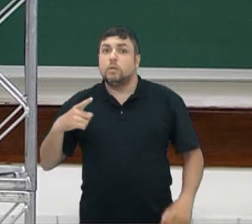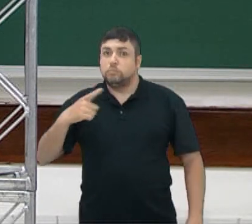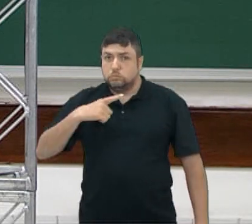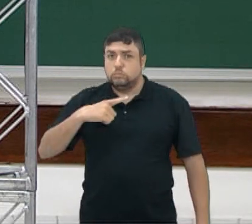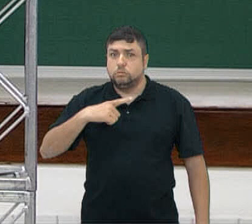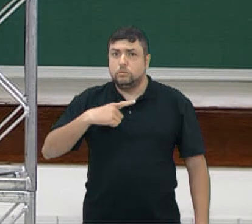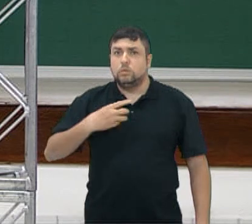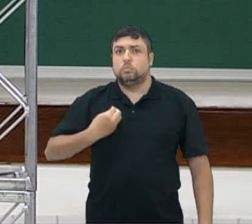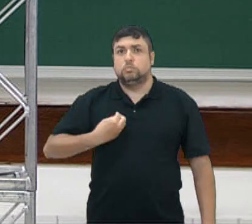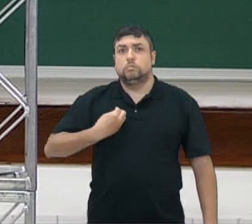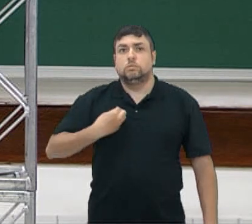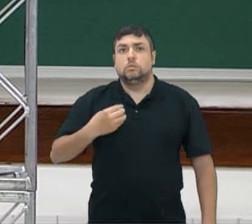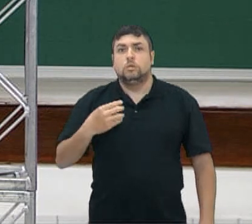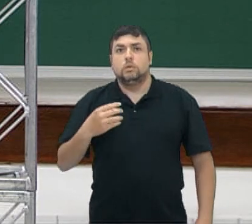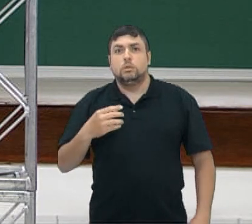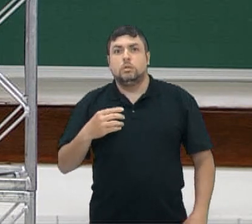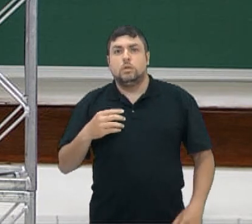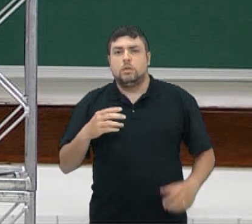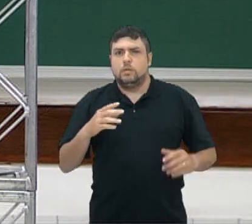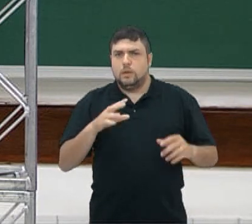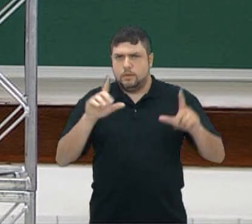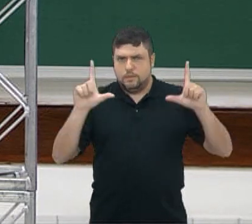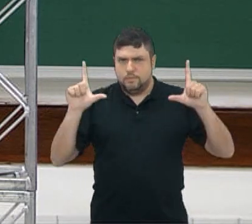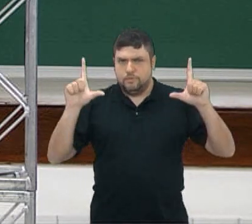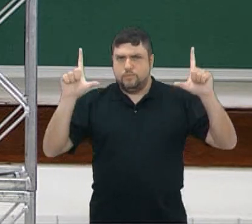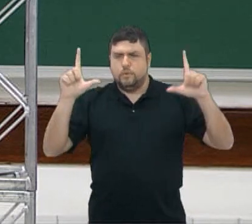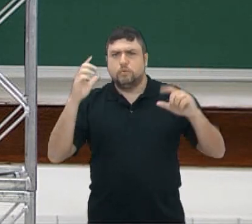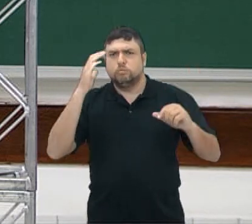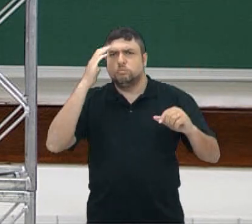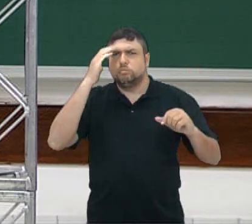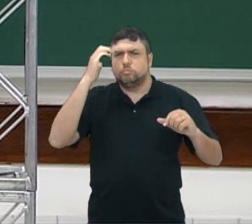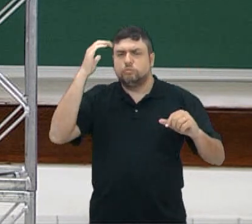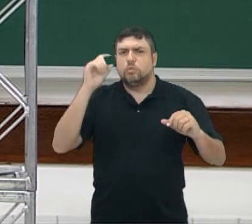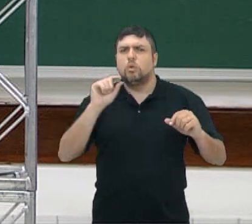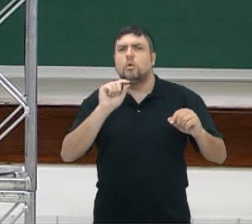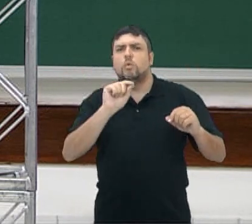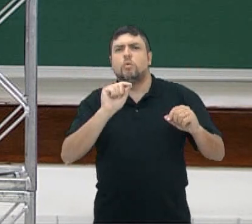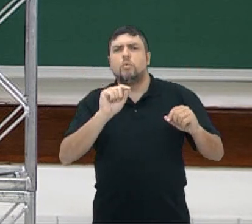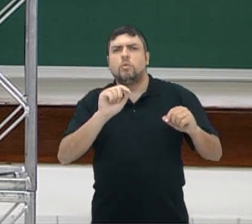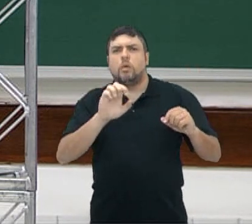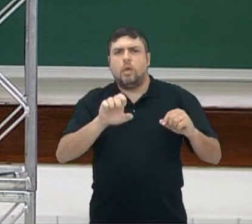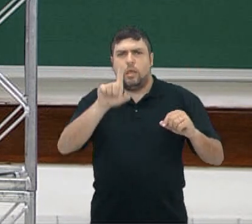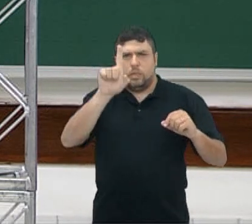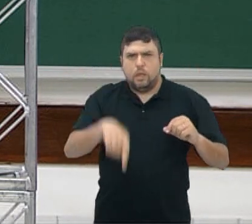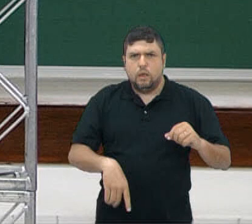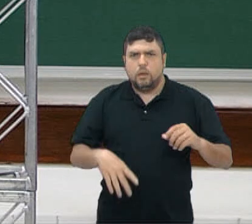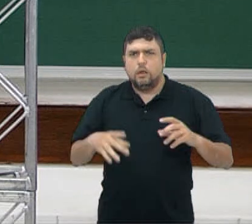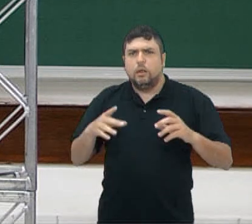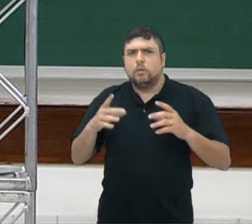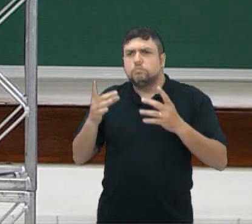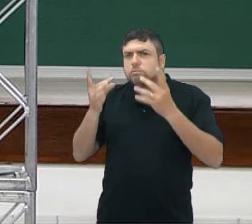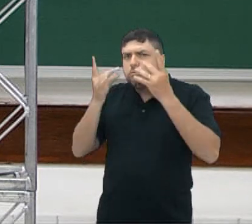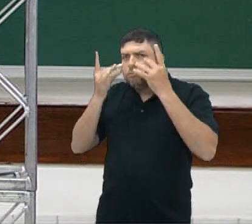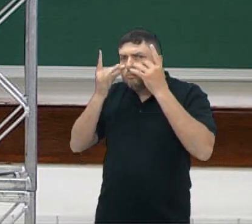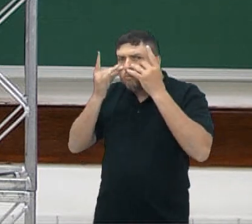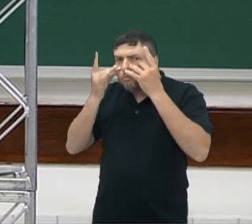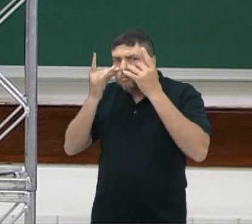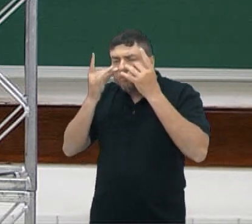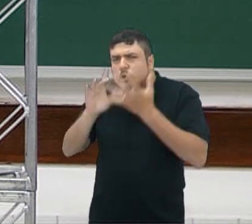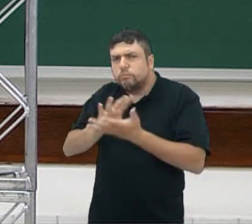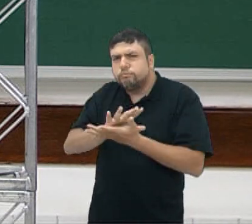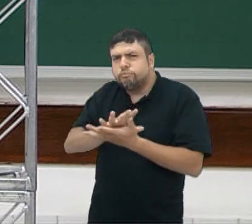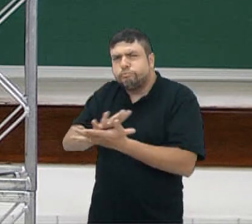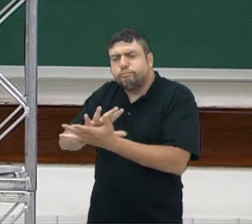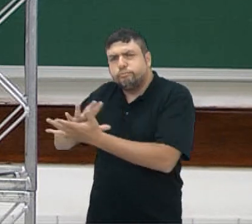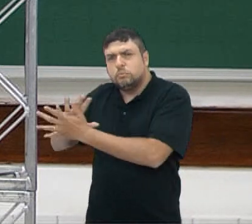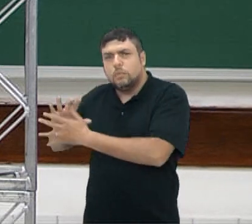ele é conhecidamente baseado naquela tragédia lá que aconteceu na Espanha.